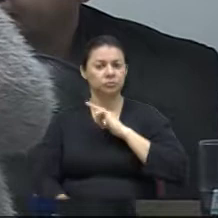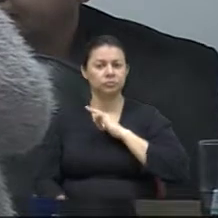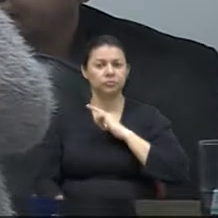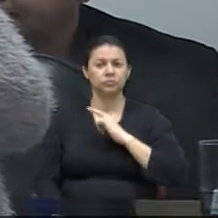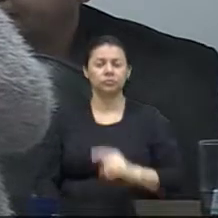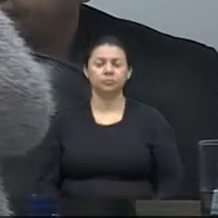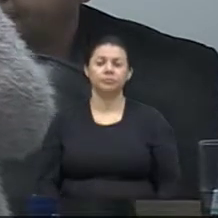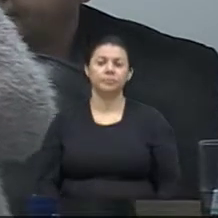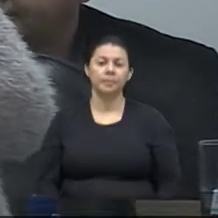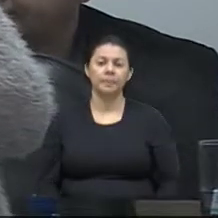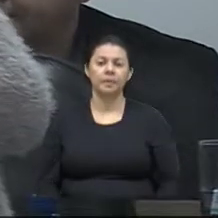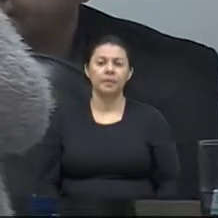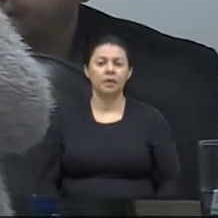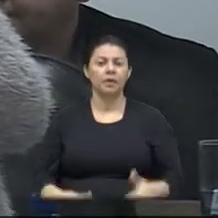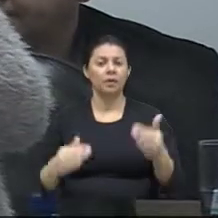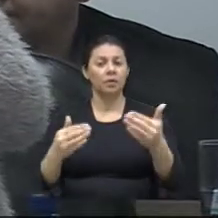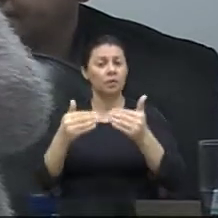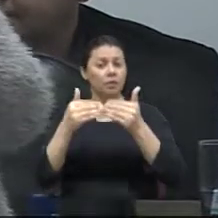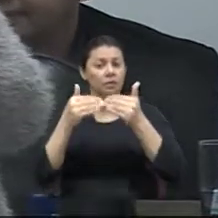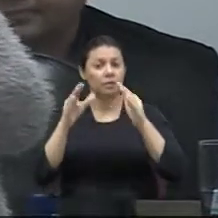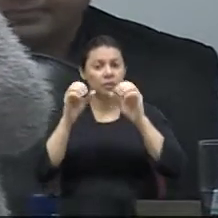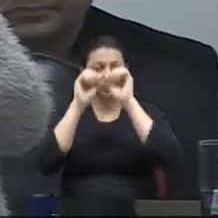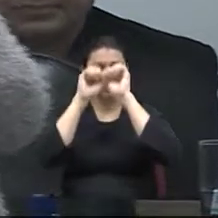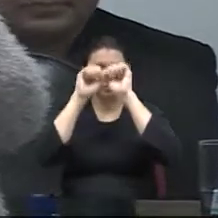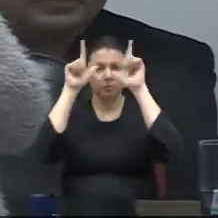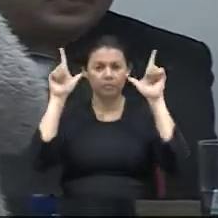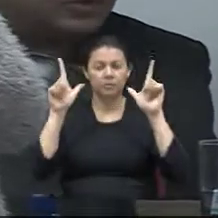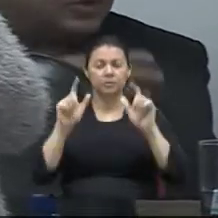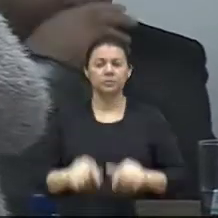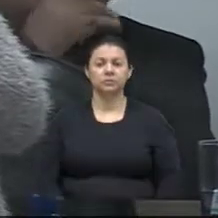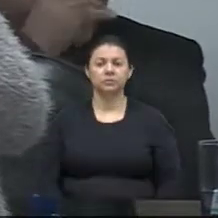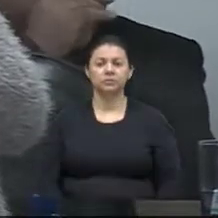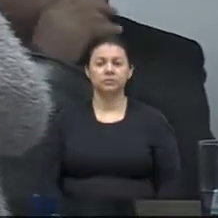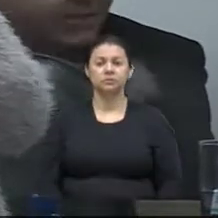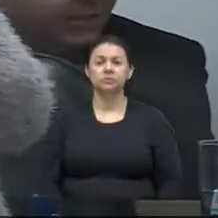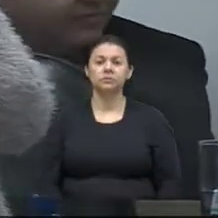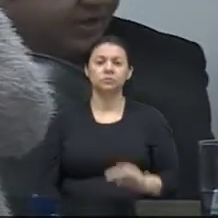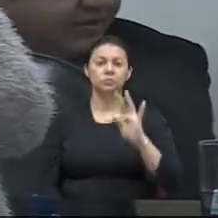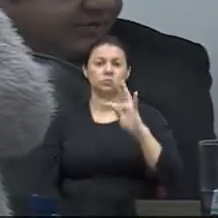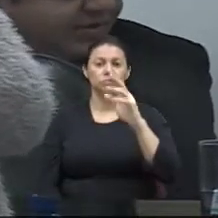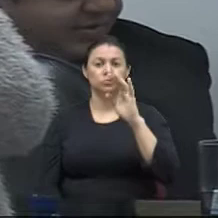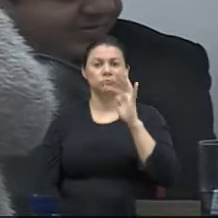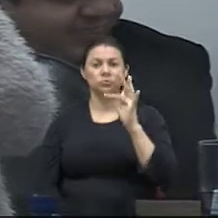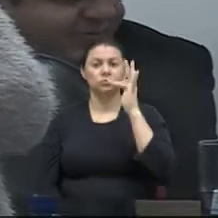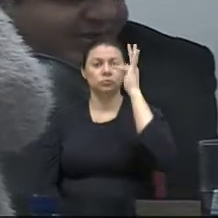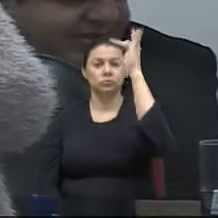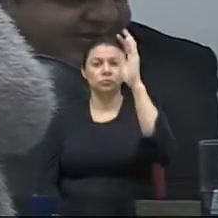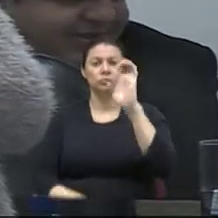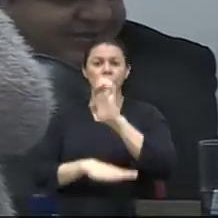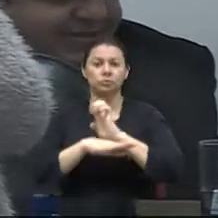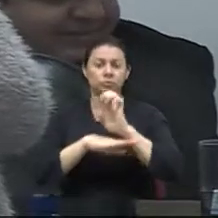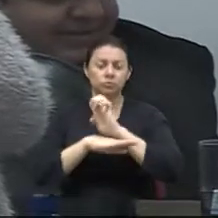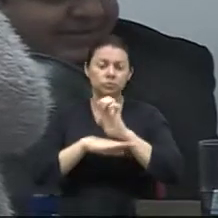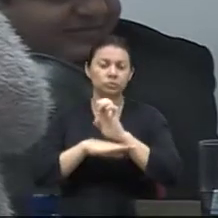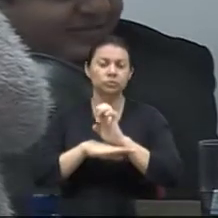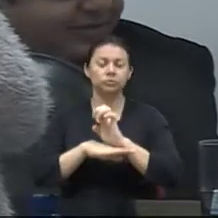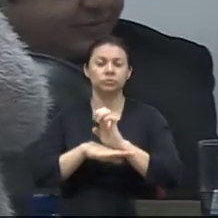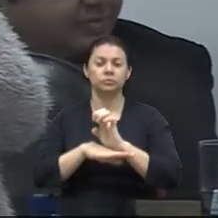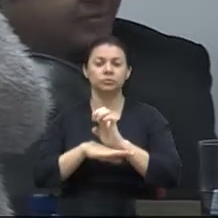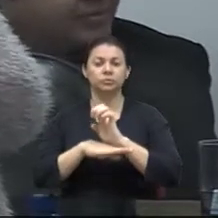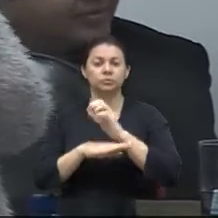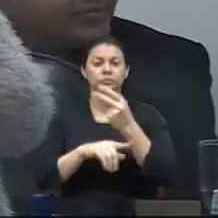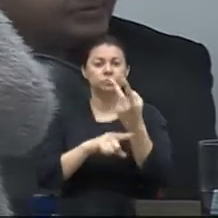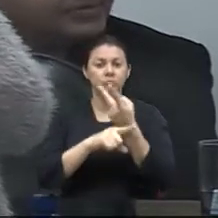leque das pessoas dessas pessoas dos estagiários futuros estagiários procurarem e serem submetidos a uma